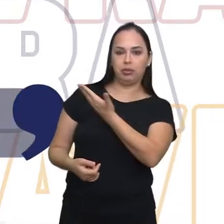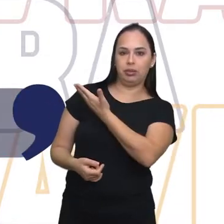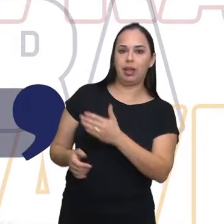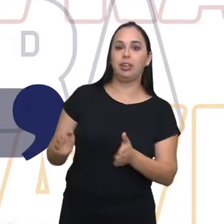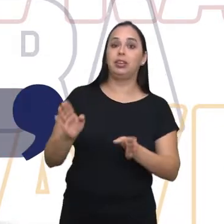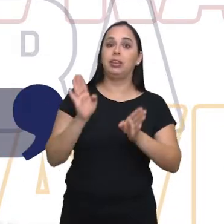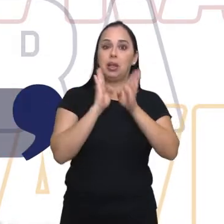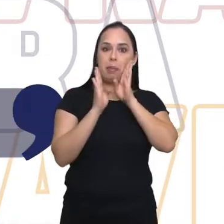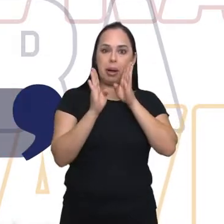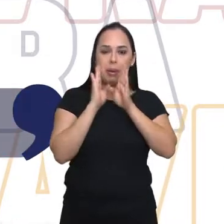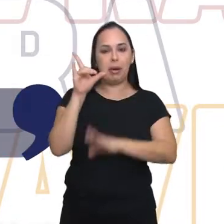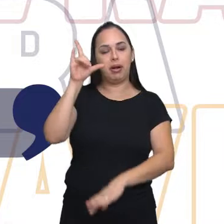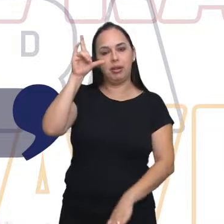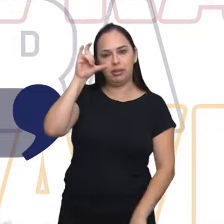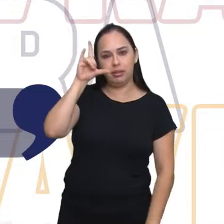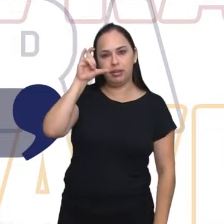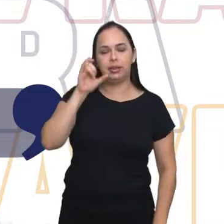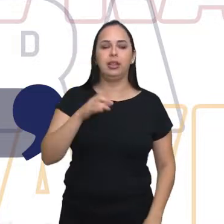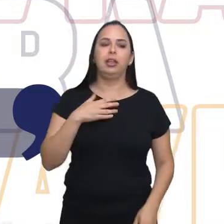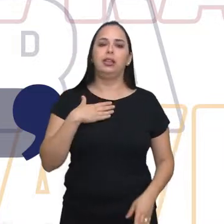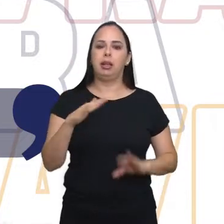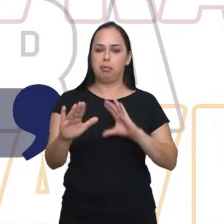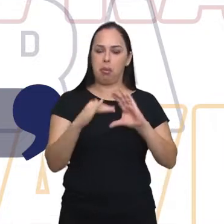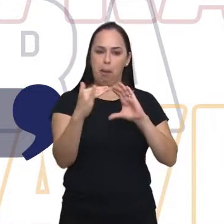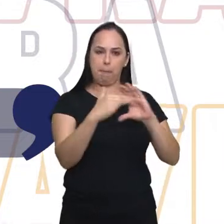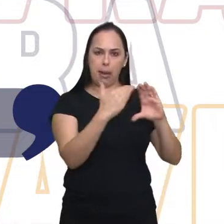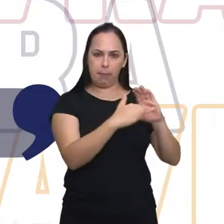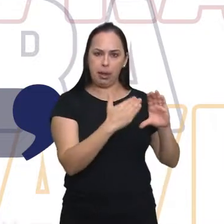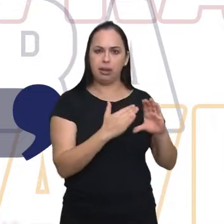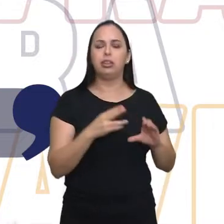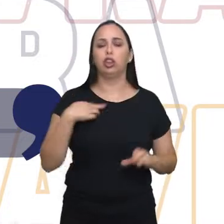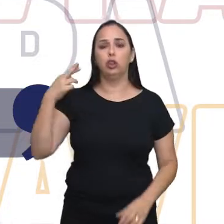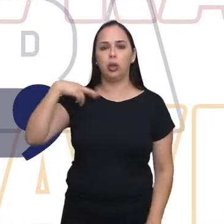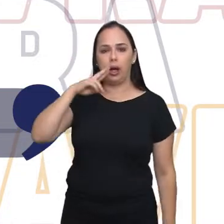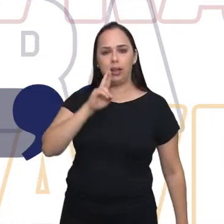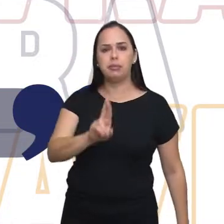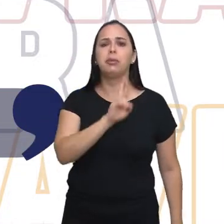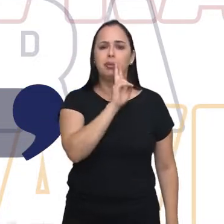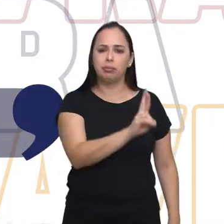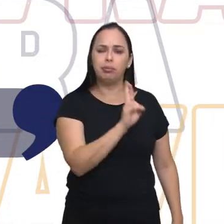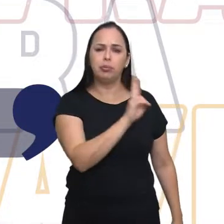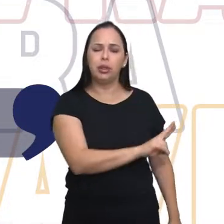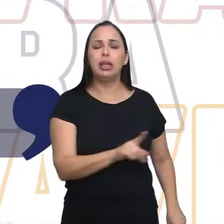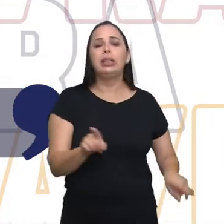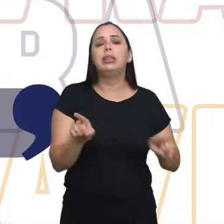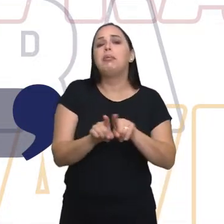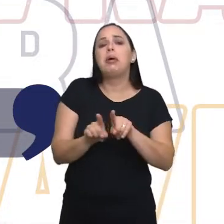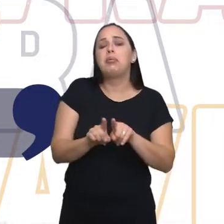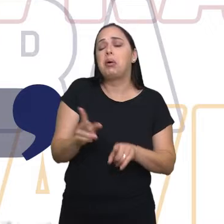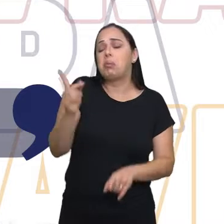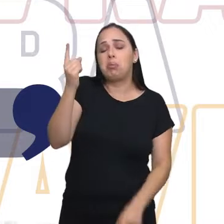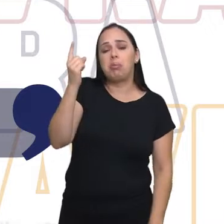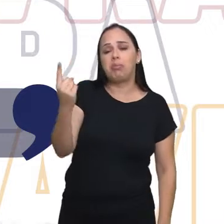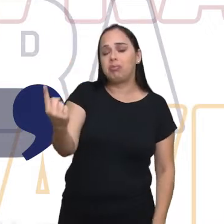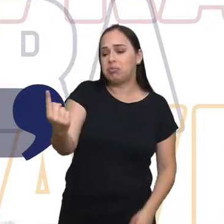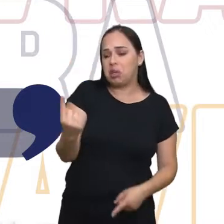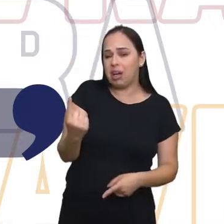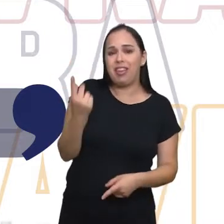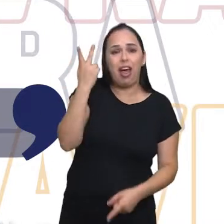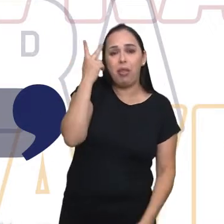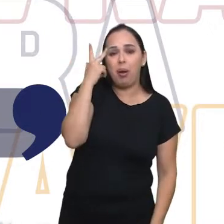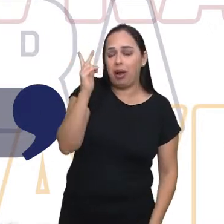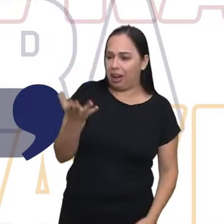também o Facebook, o Instagram, então existem essas mensagens, nós respondemos e pode chegar naturalmente.